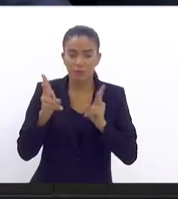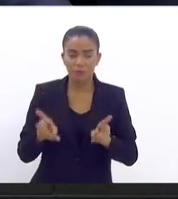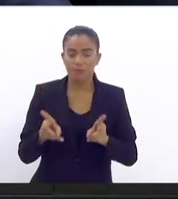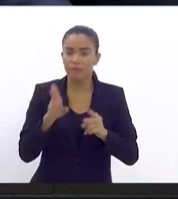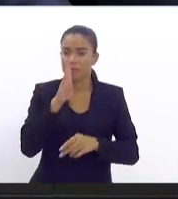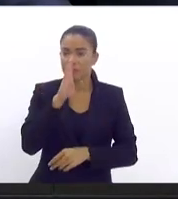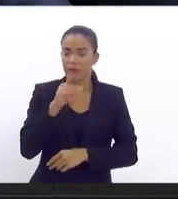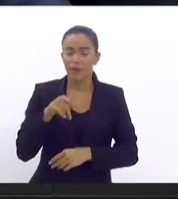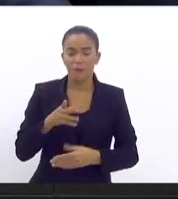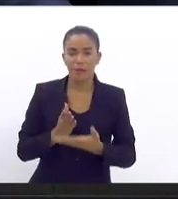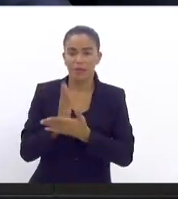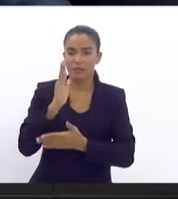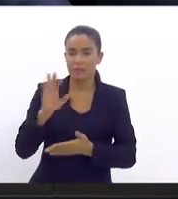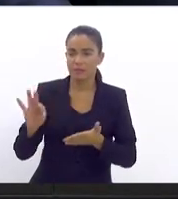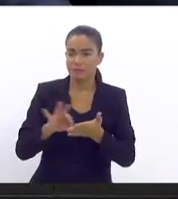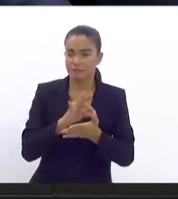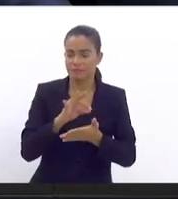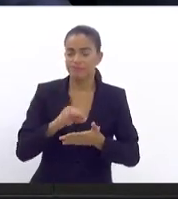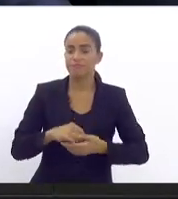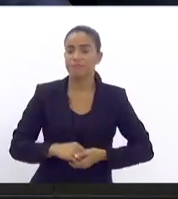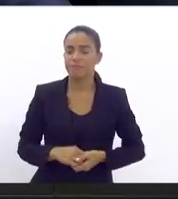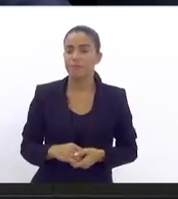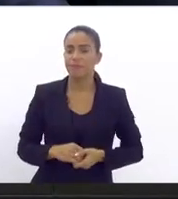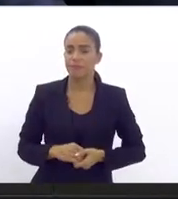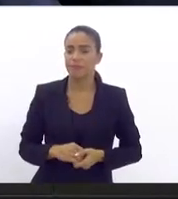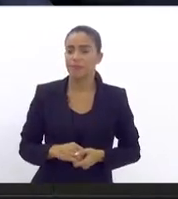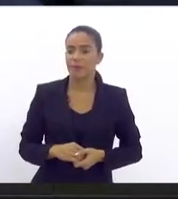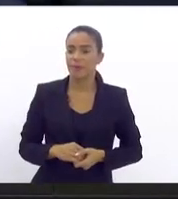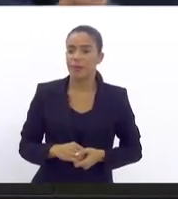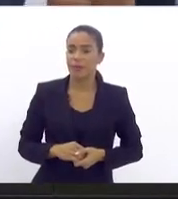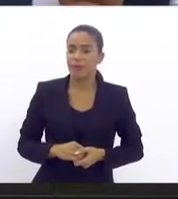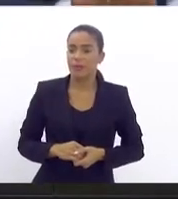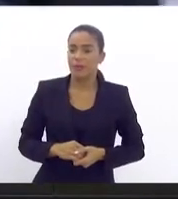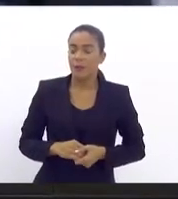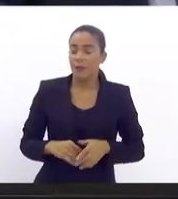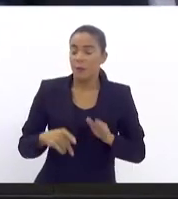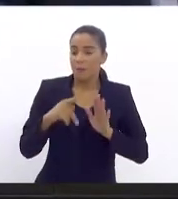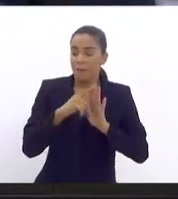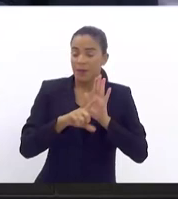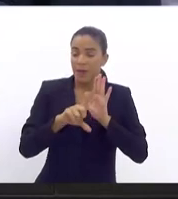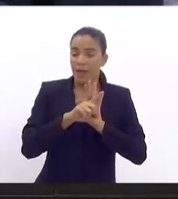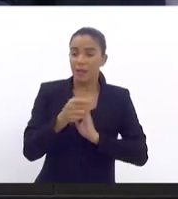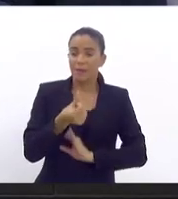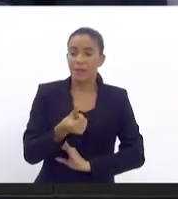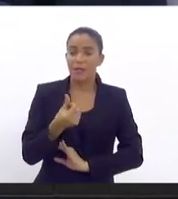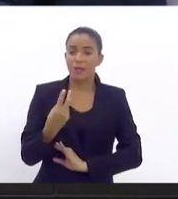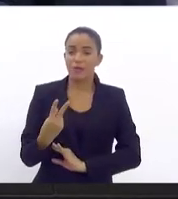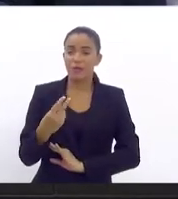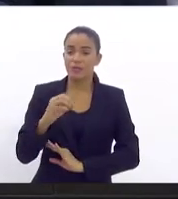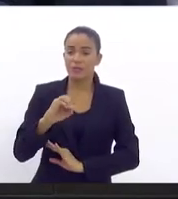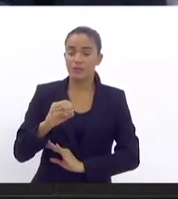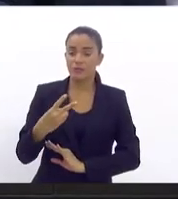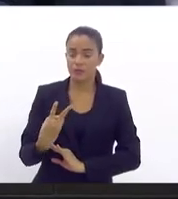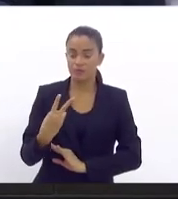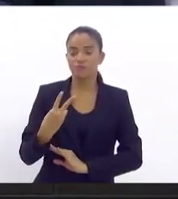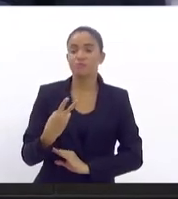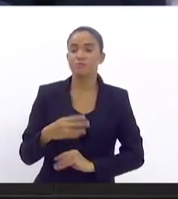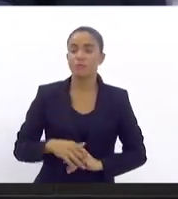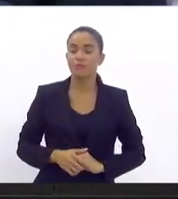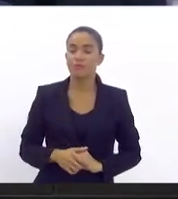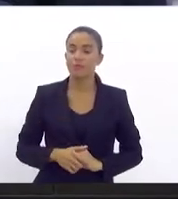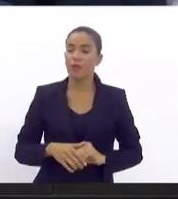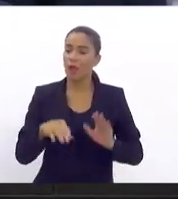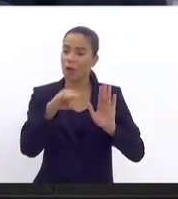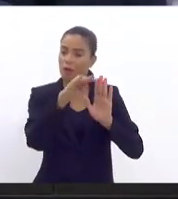estão, aprovado o parecer pela constitucionalidade do PL 6202 de 2022 da deputada Dani Monteiro. Retomo os trabalhos